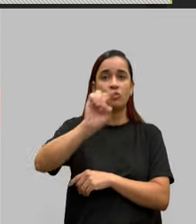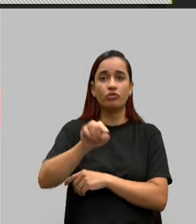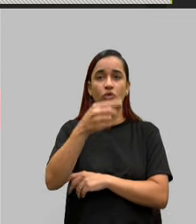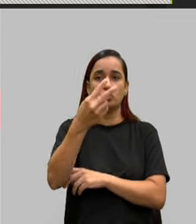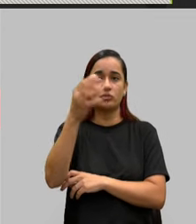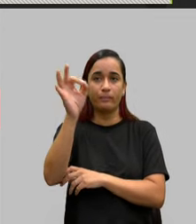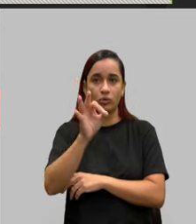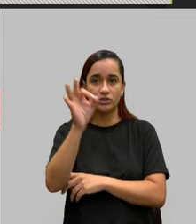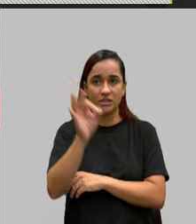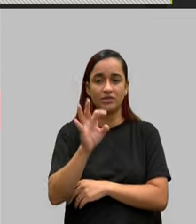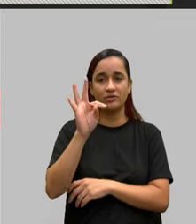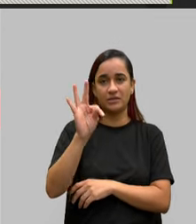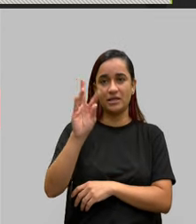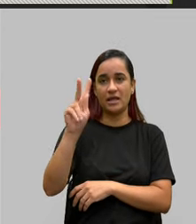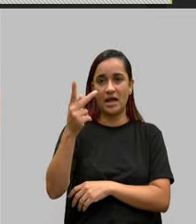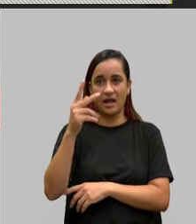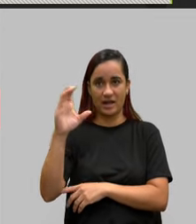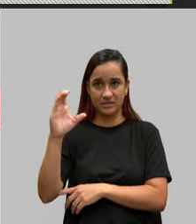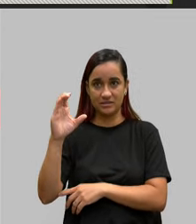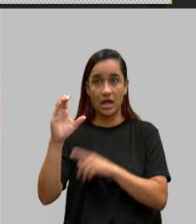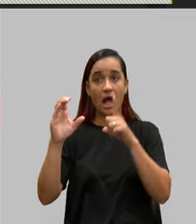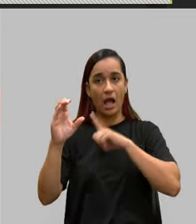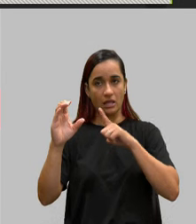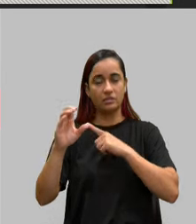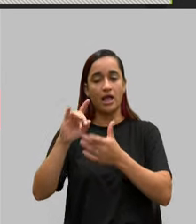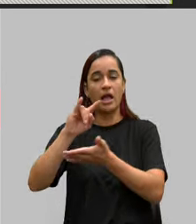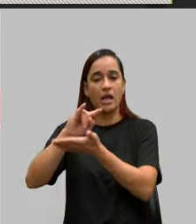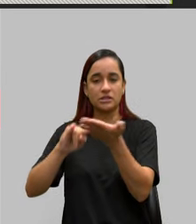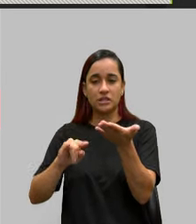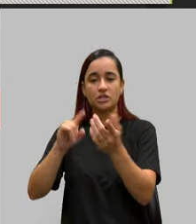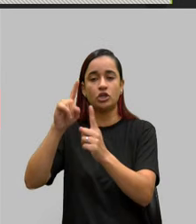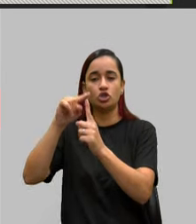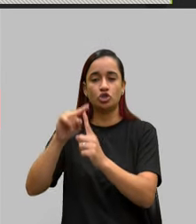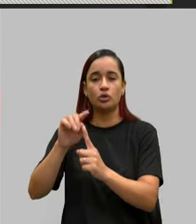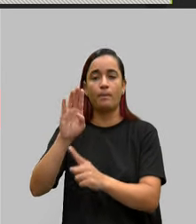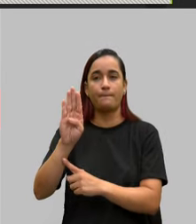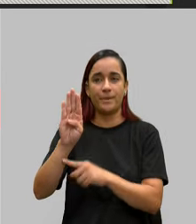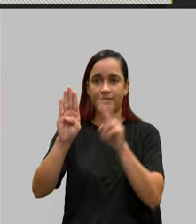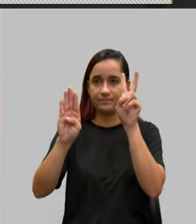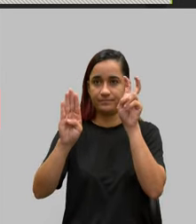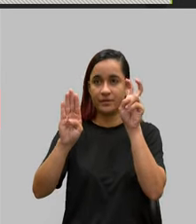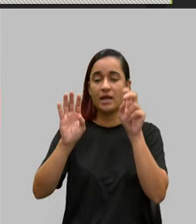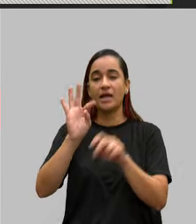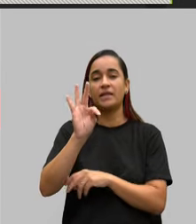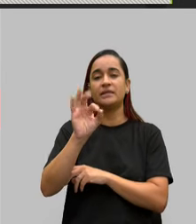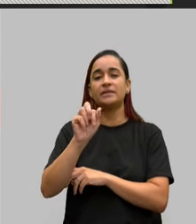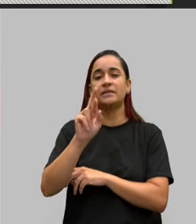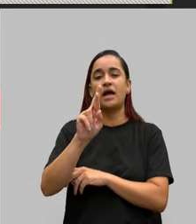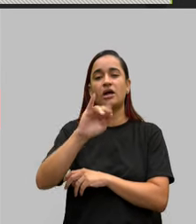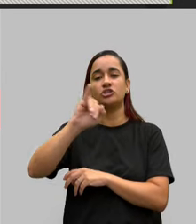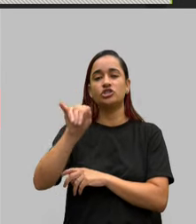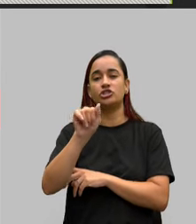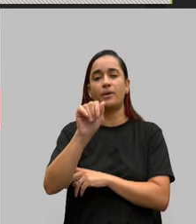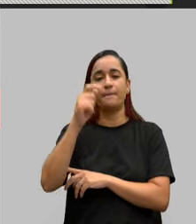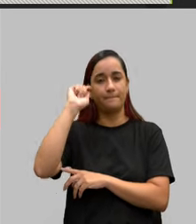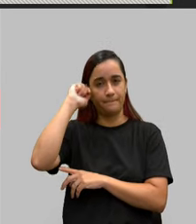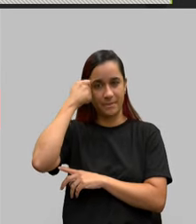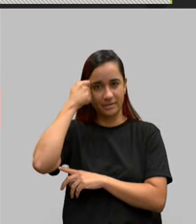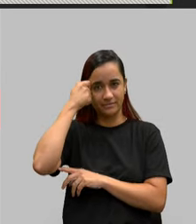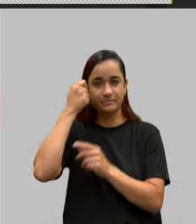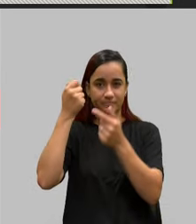receita é uma receita tipo B é aquela receitinha do cheque azul tajja preta e se tiver mais do